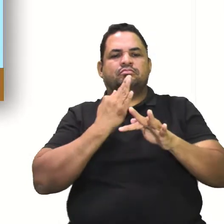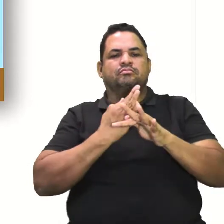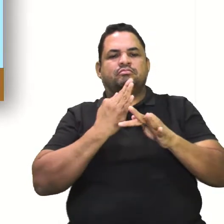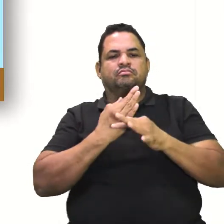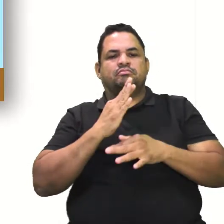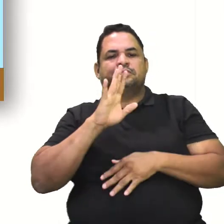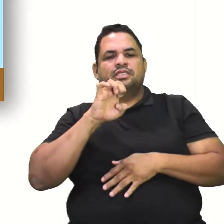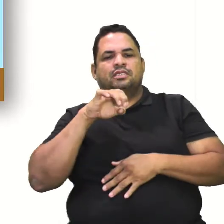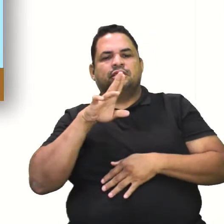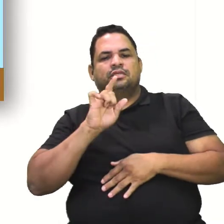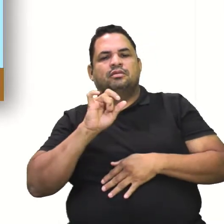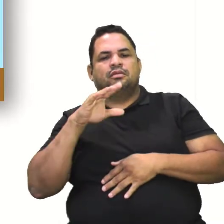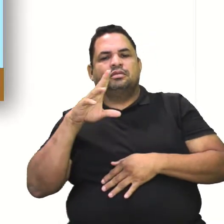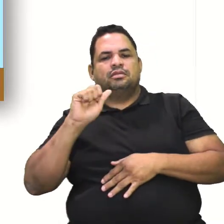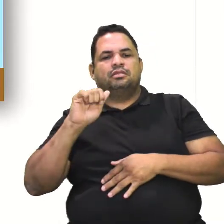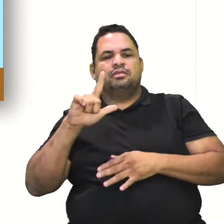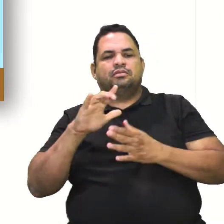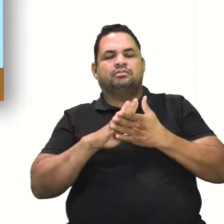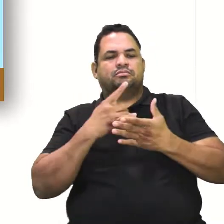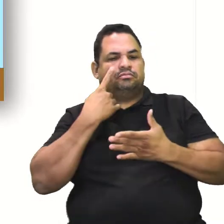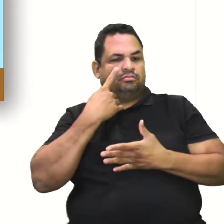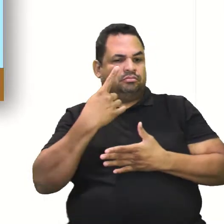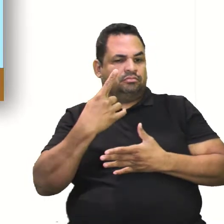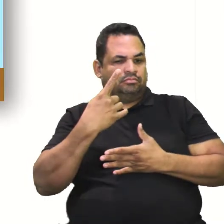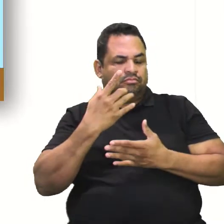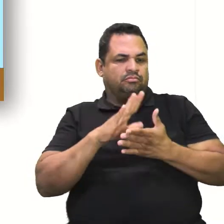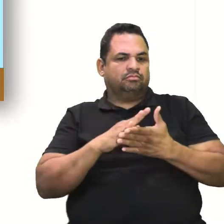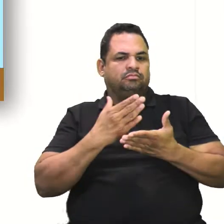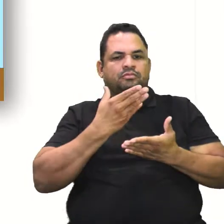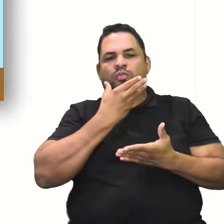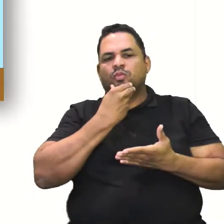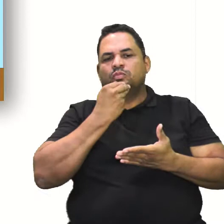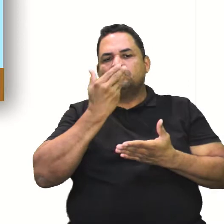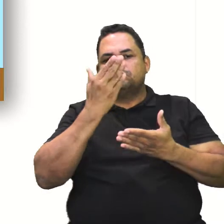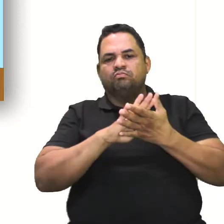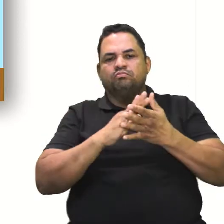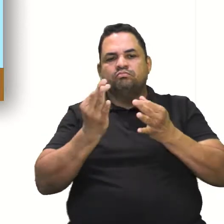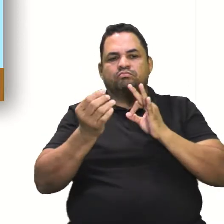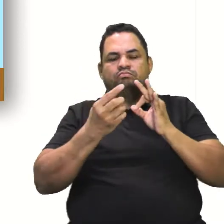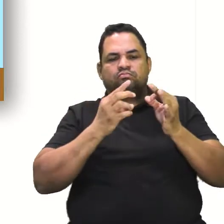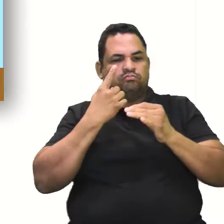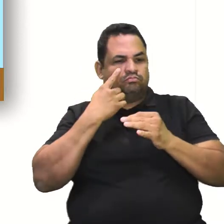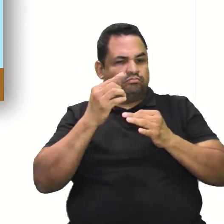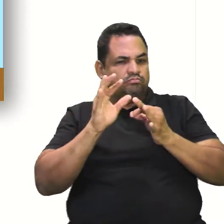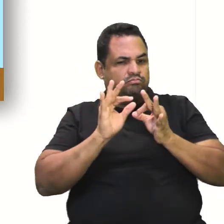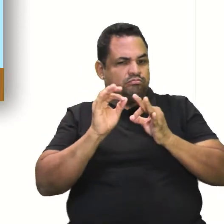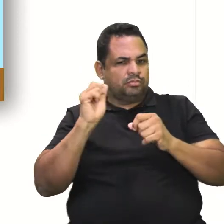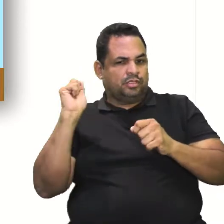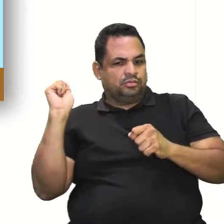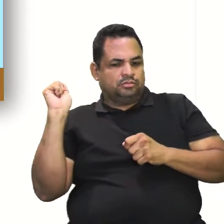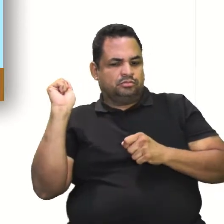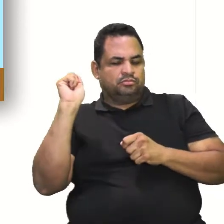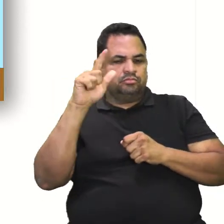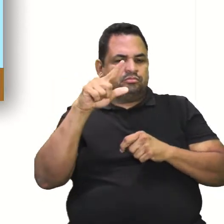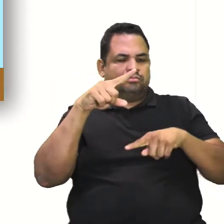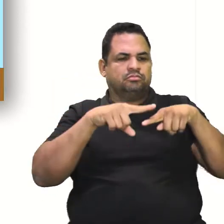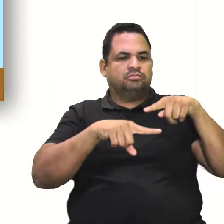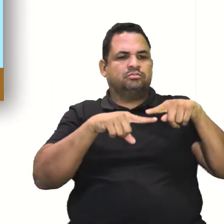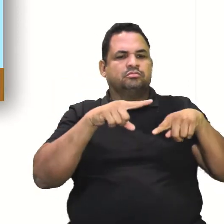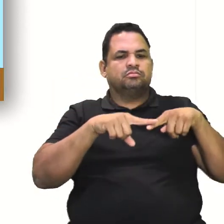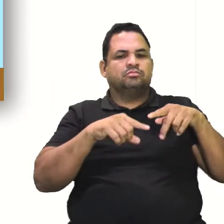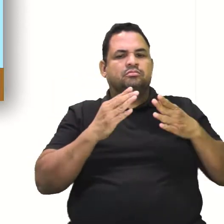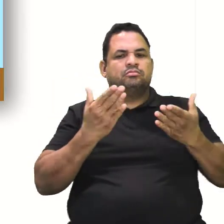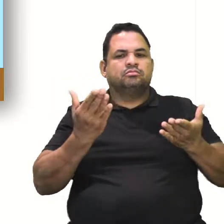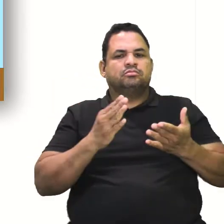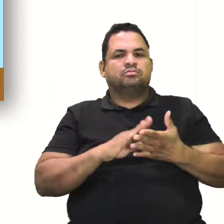né, Galilei, que observou a questão do lançamento de objetos. Então, olha só o que ele descobriu.